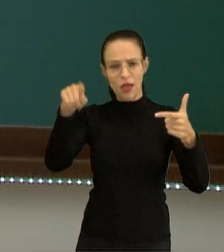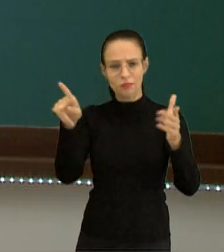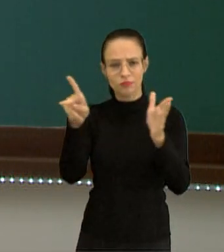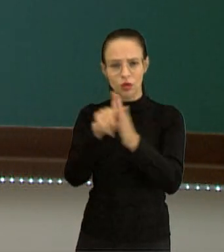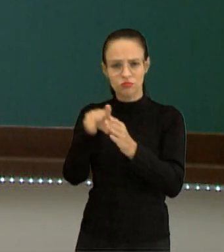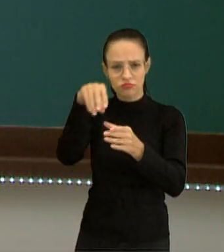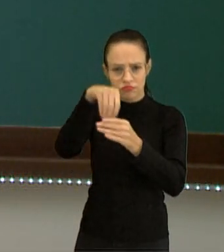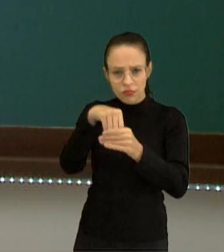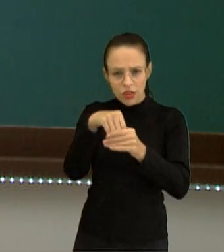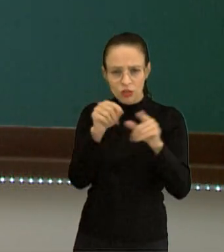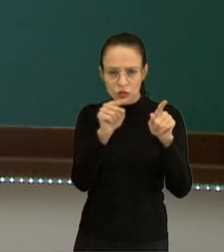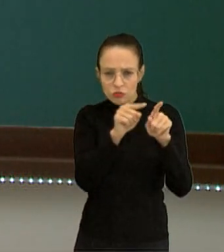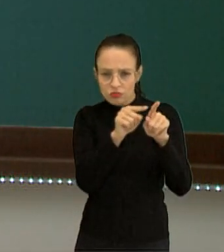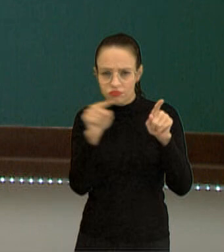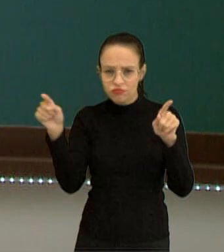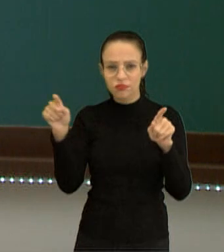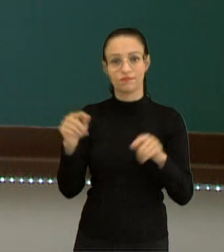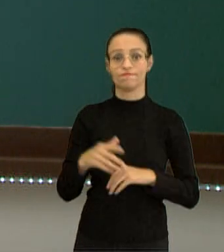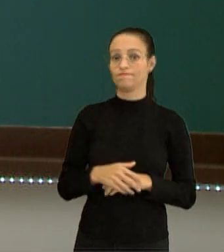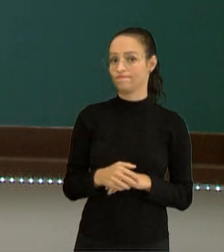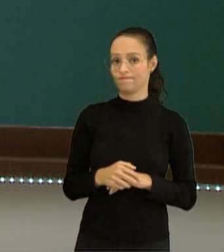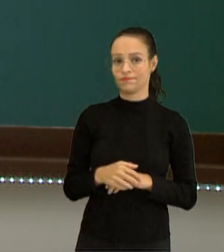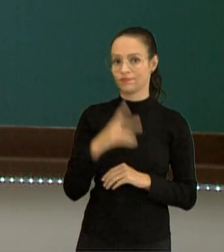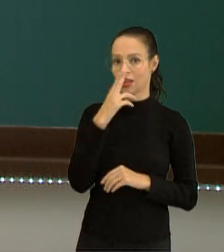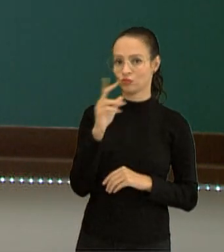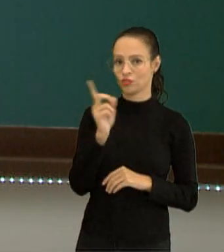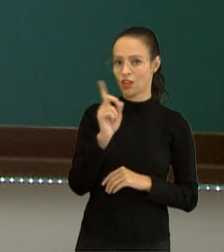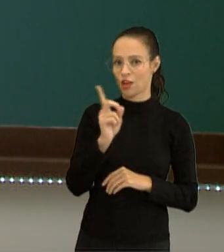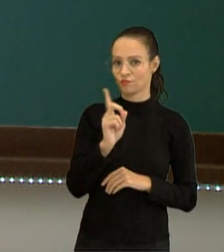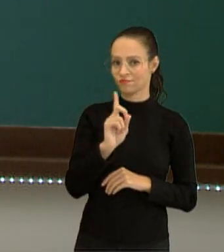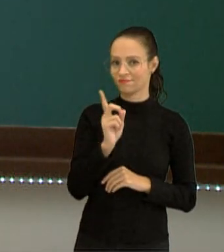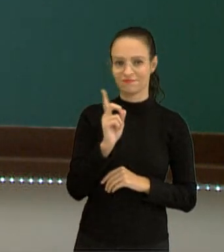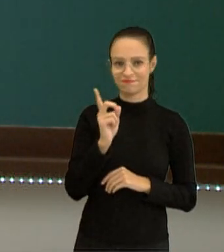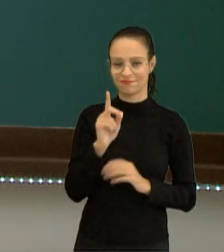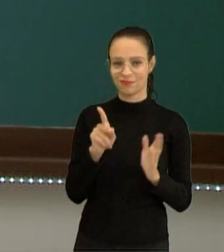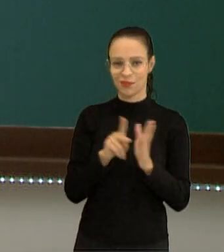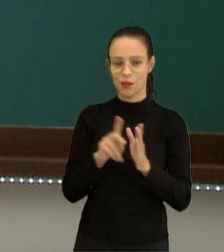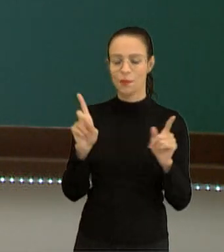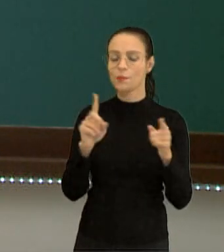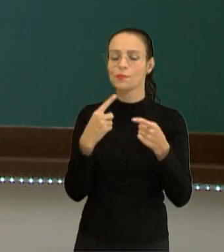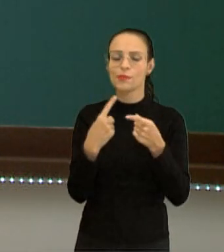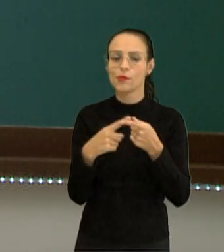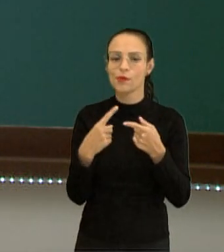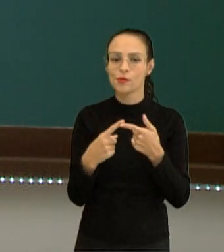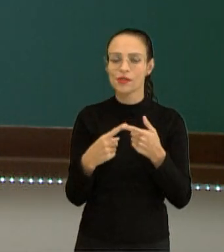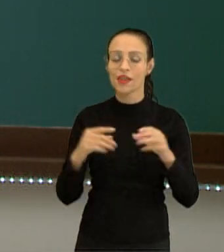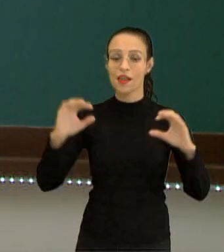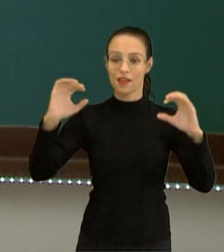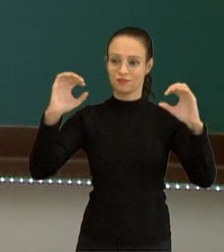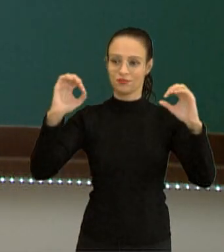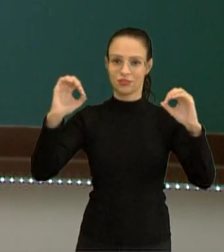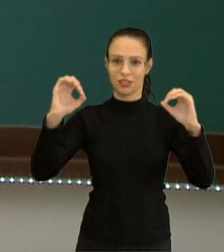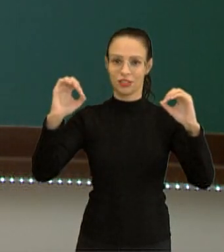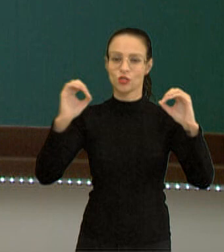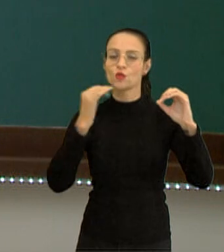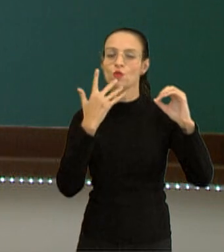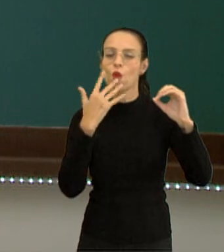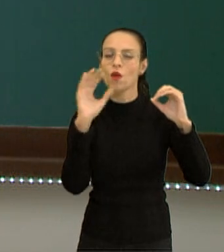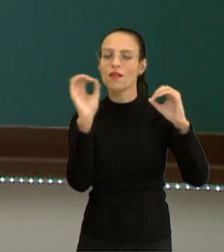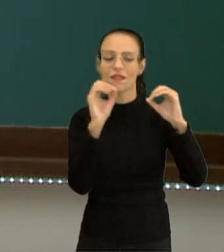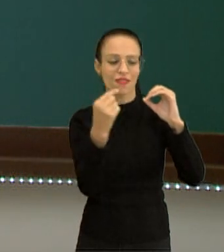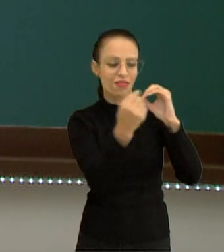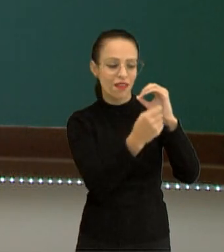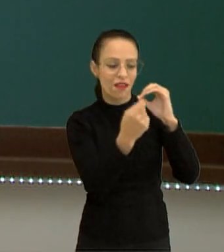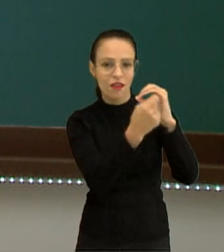intervalo, será? Acho que não, né? Isso mesmo, não pertence. Por quê? Porque ele está aberto, isso está indicando que o 2 e